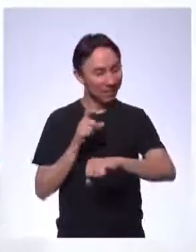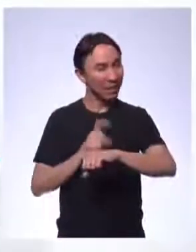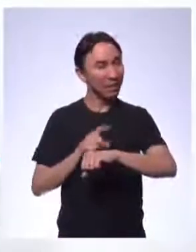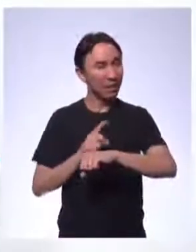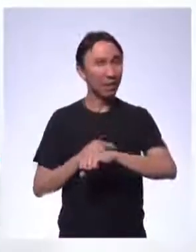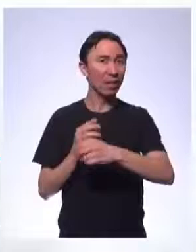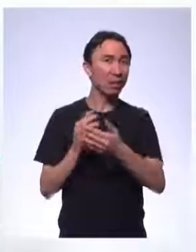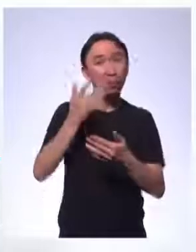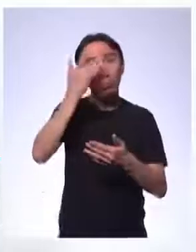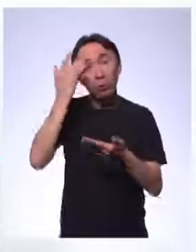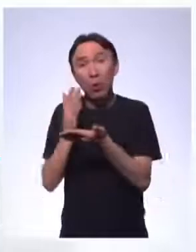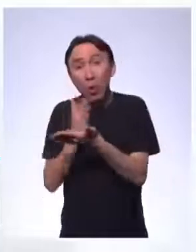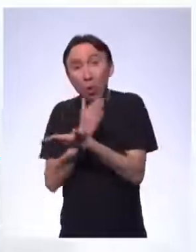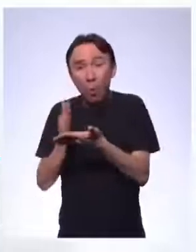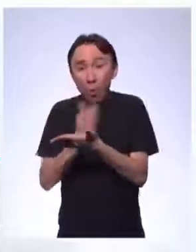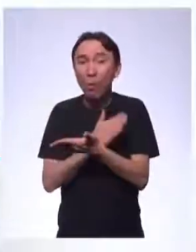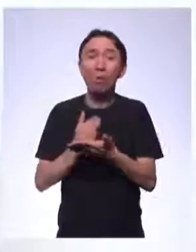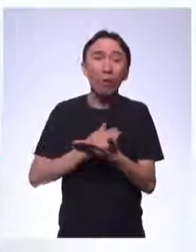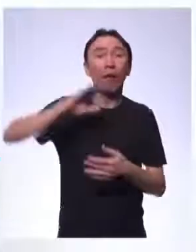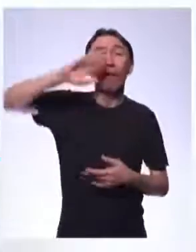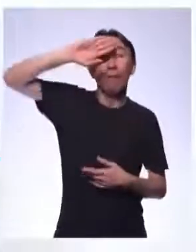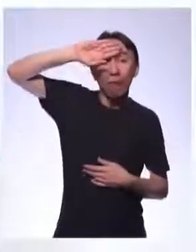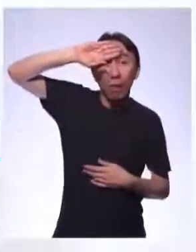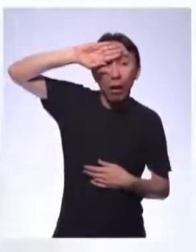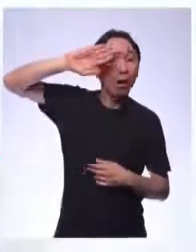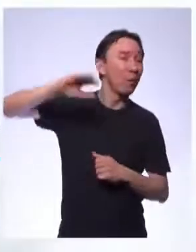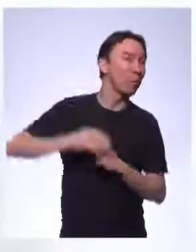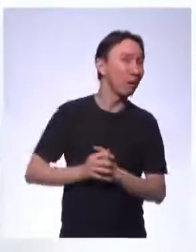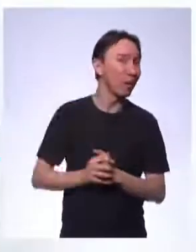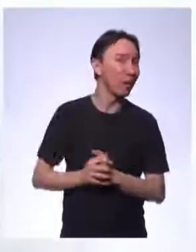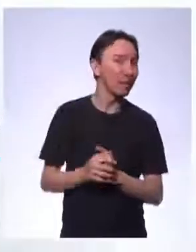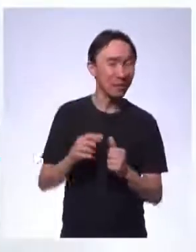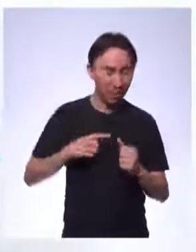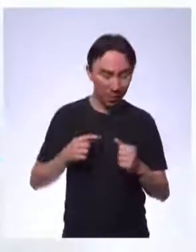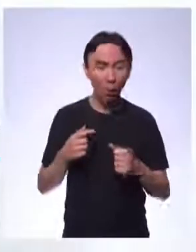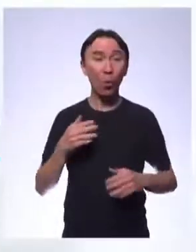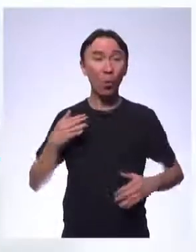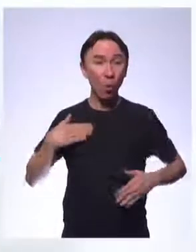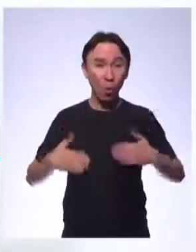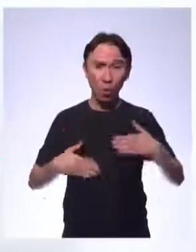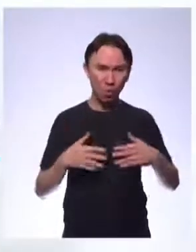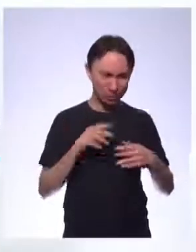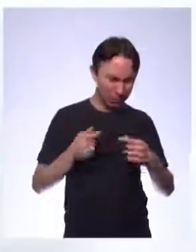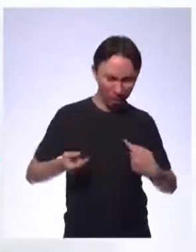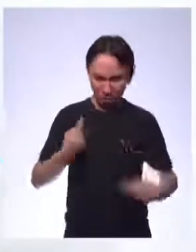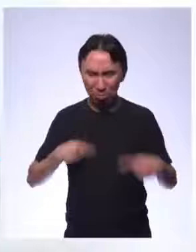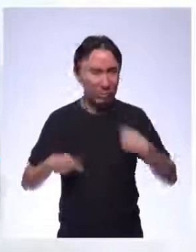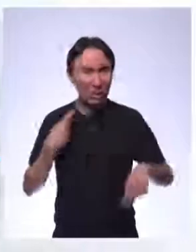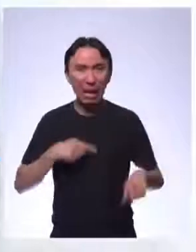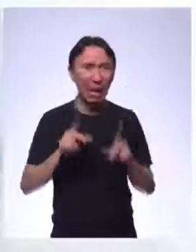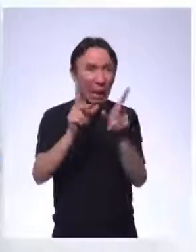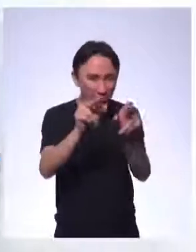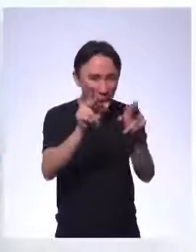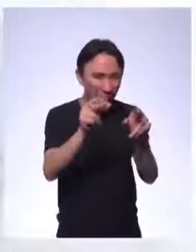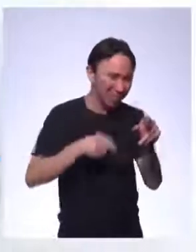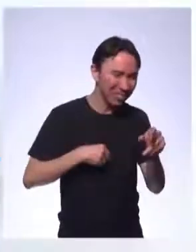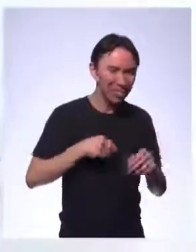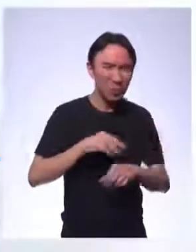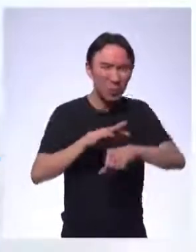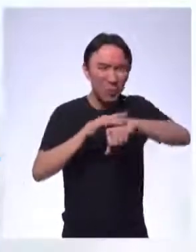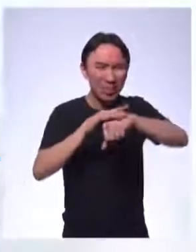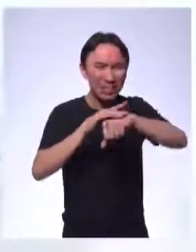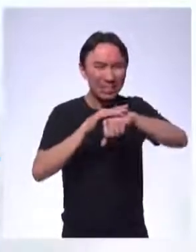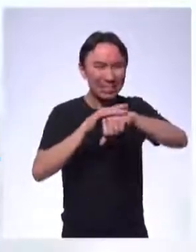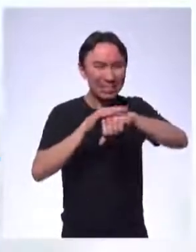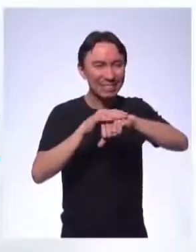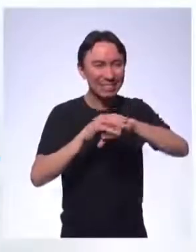até febre, porque o corpo, para produzir defesa, ele vai agir como se você tivesse ficado doente. Por isso que algumas pessoas acham